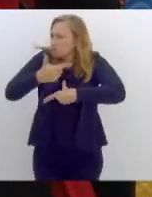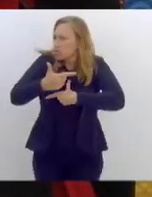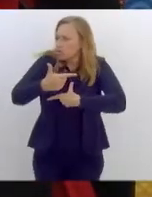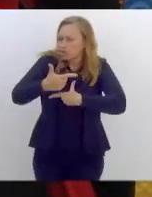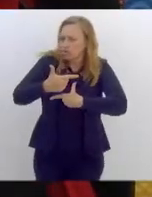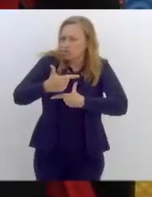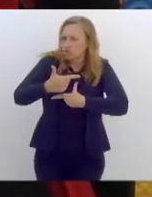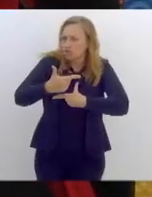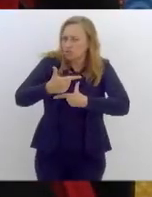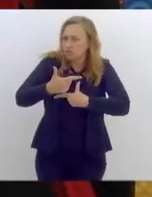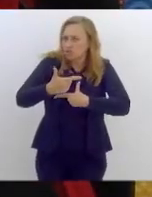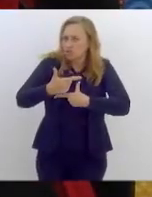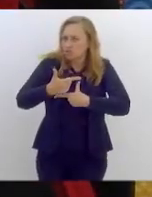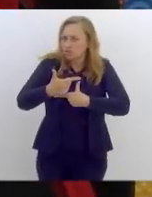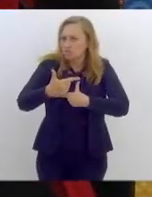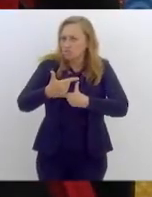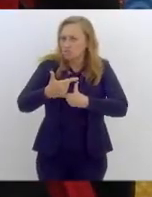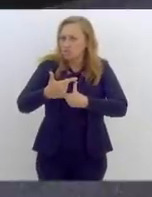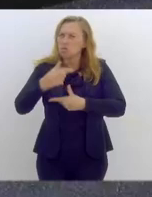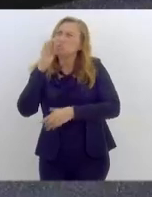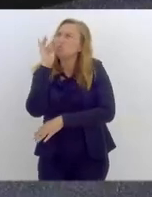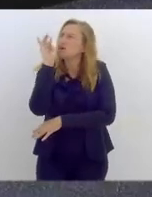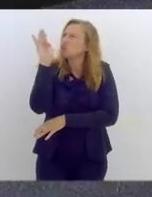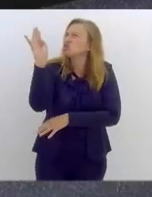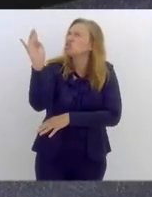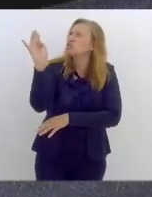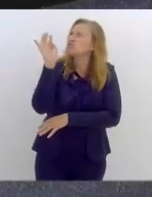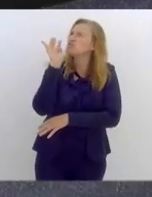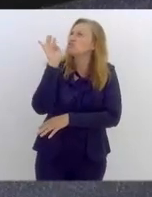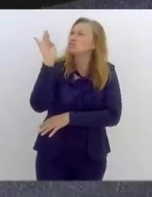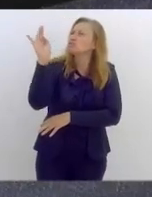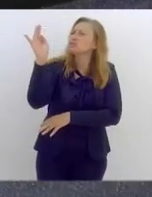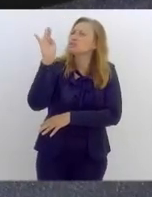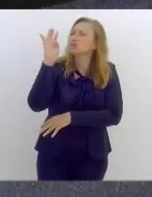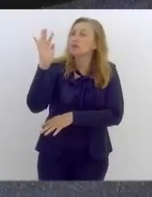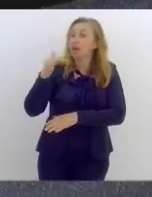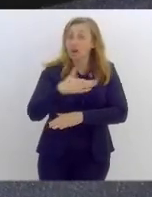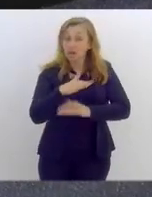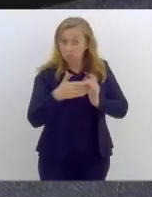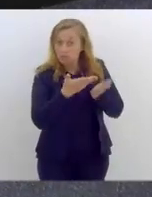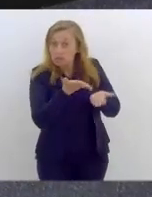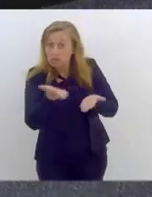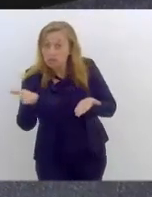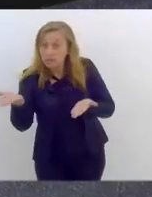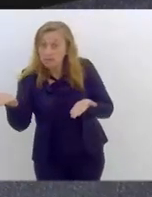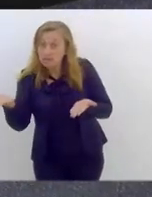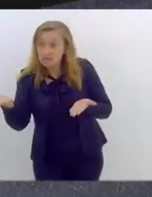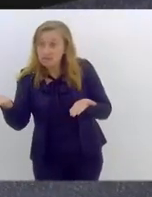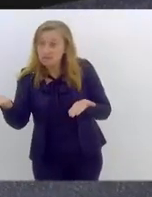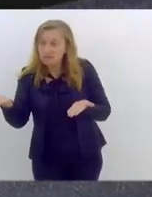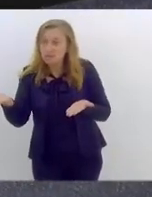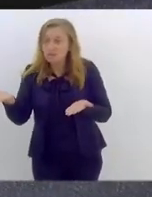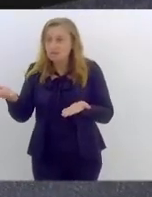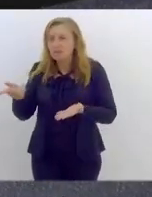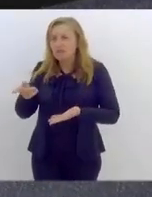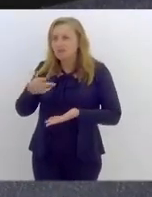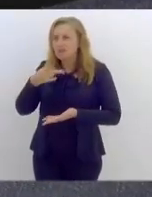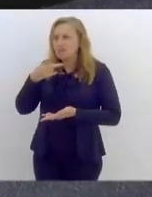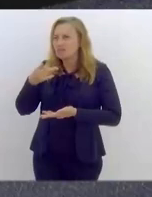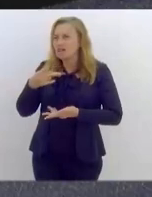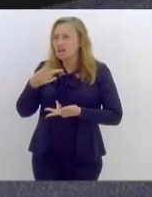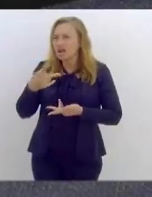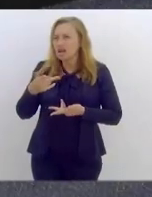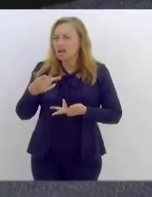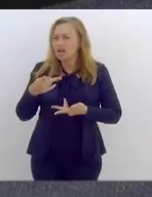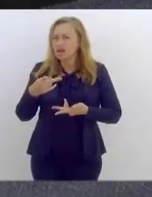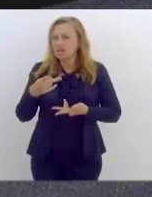transpor o arroio imaginário. Senhoras e senhores, eu costumo fazer uma ponte entre